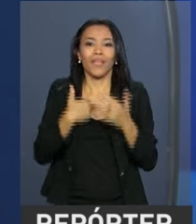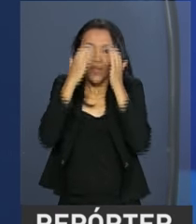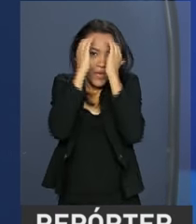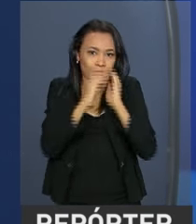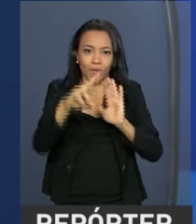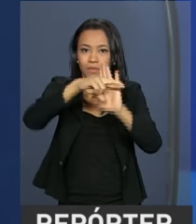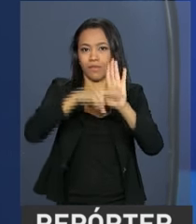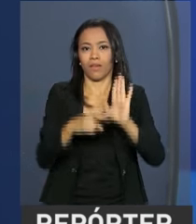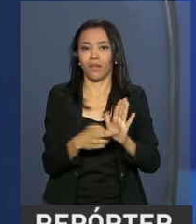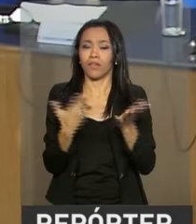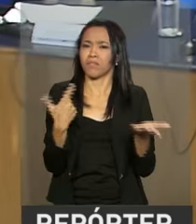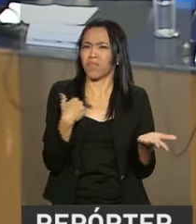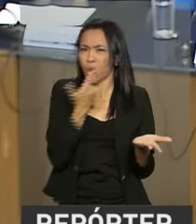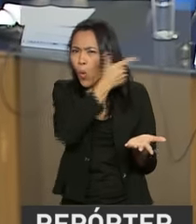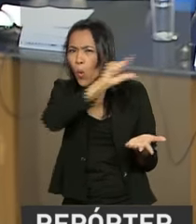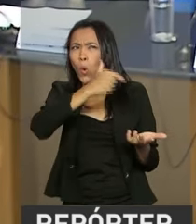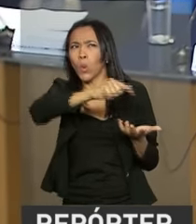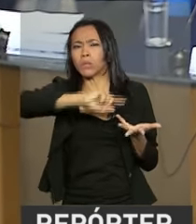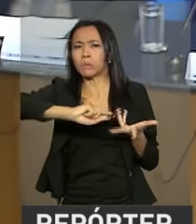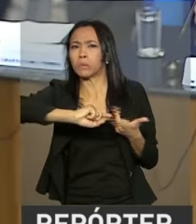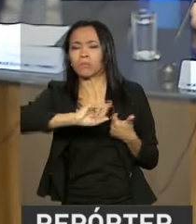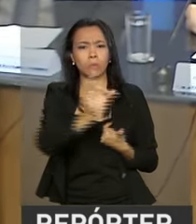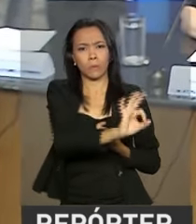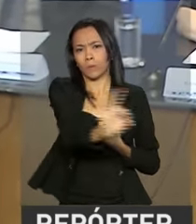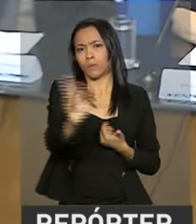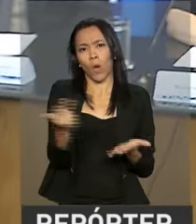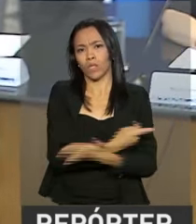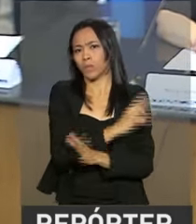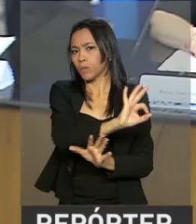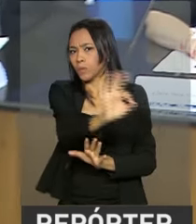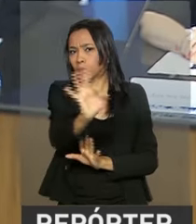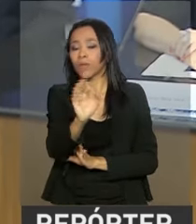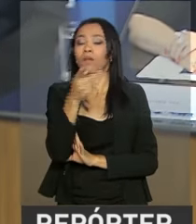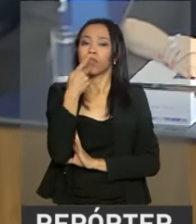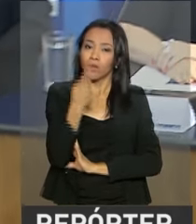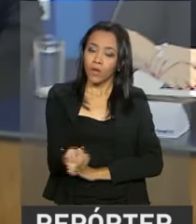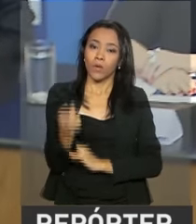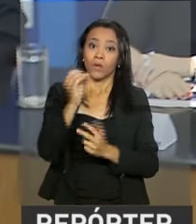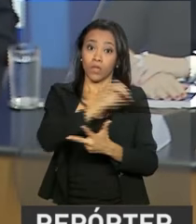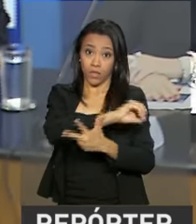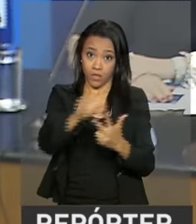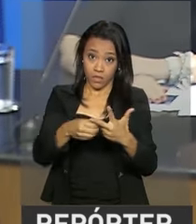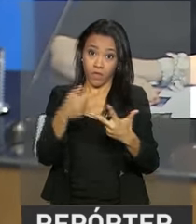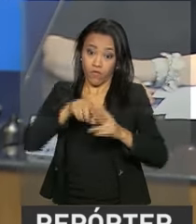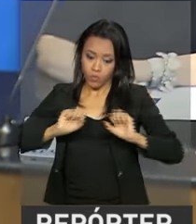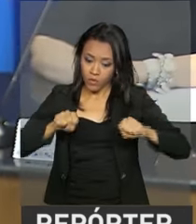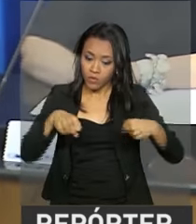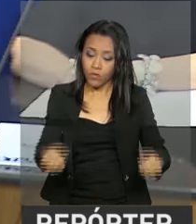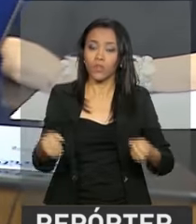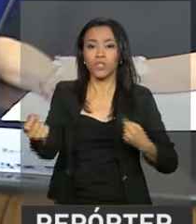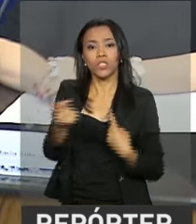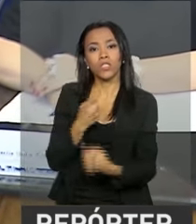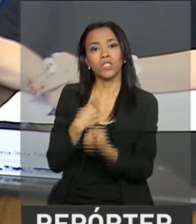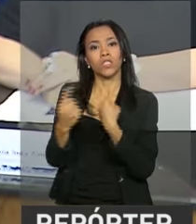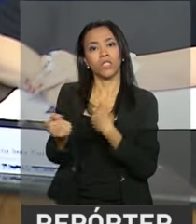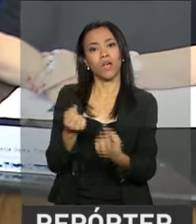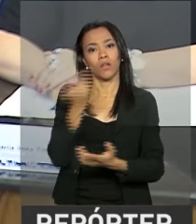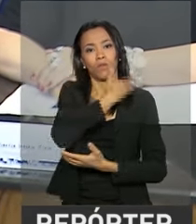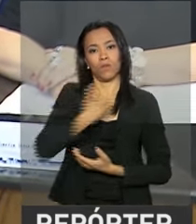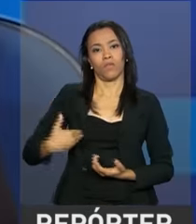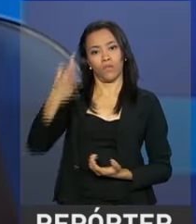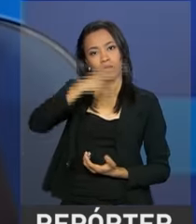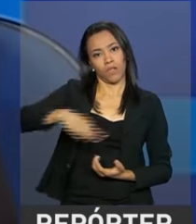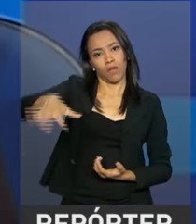registro de ocorrência grave para ele a nova aplicação do exame representou o esforço de diálogo do governo federal com os